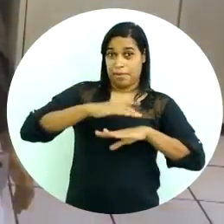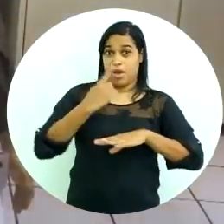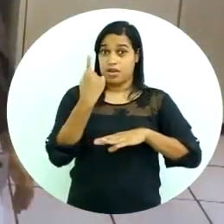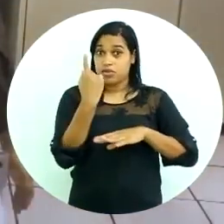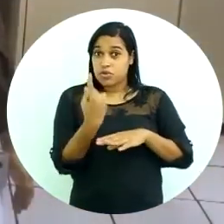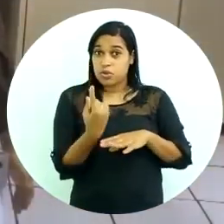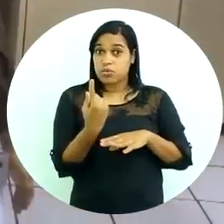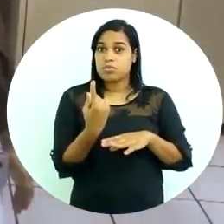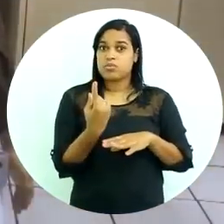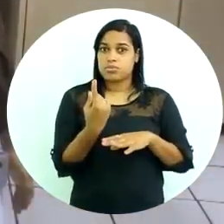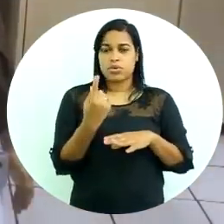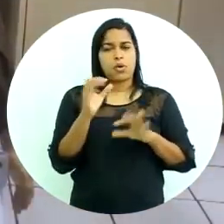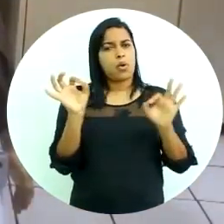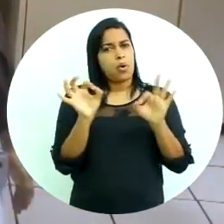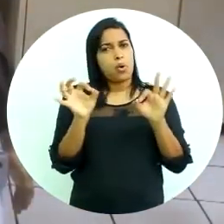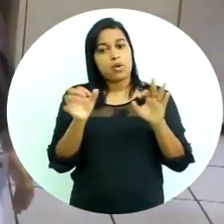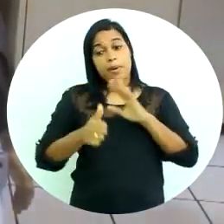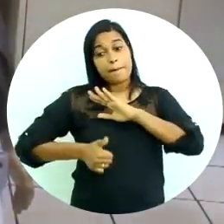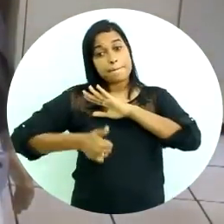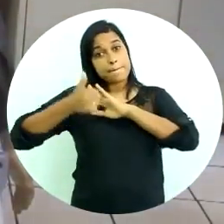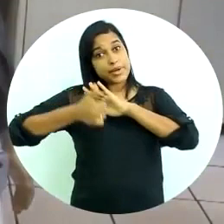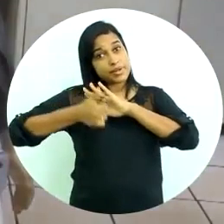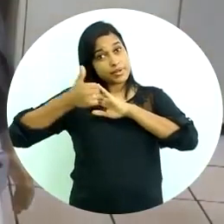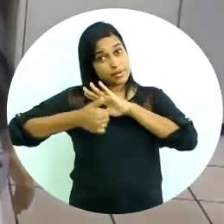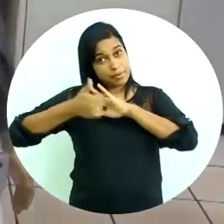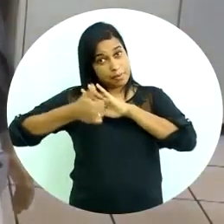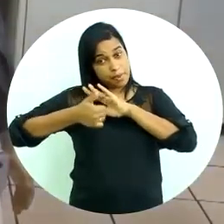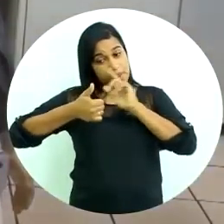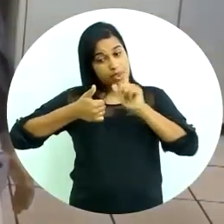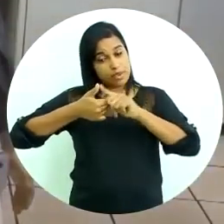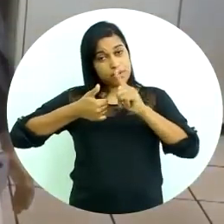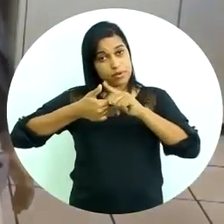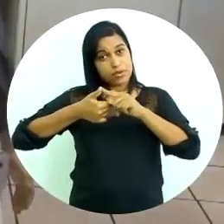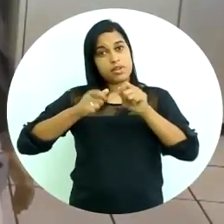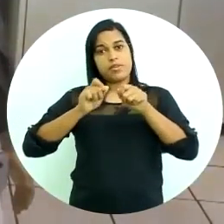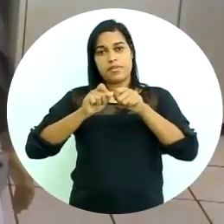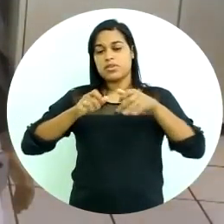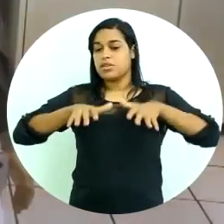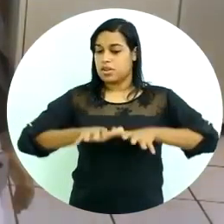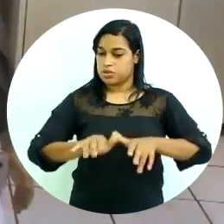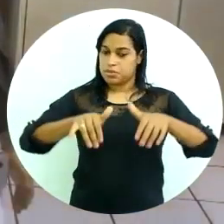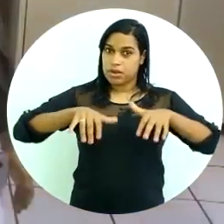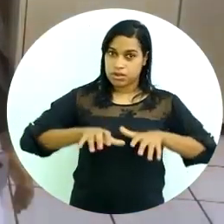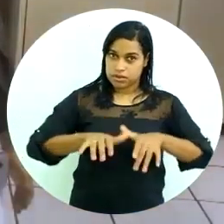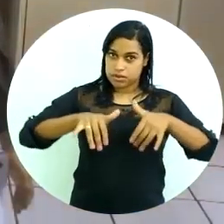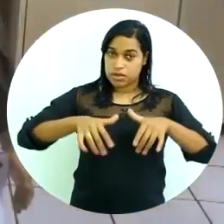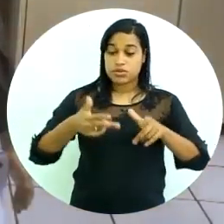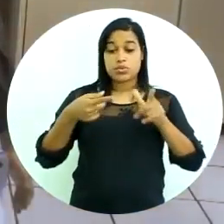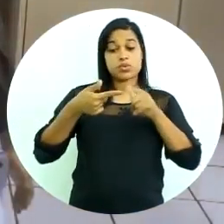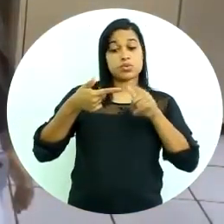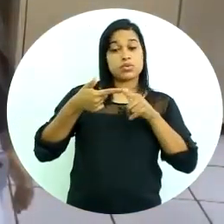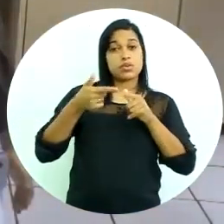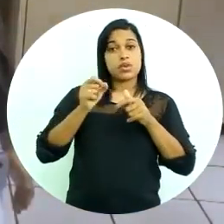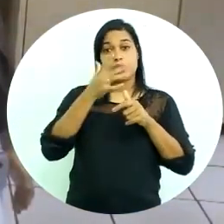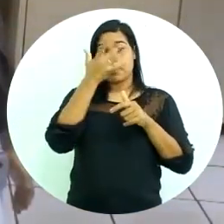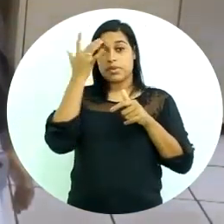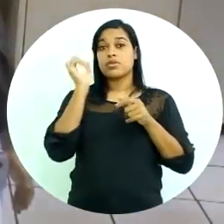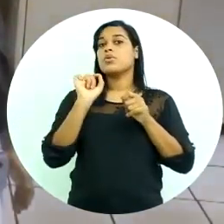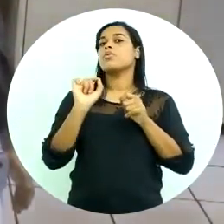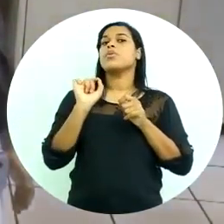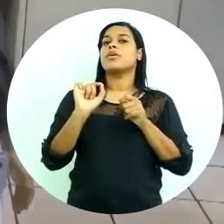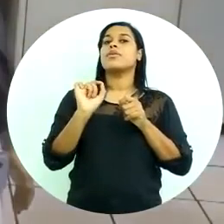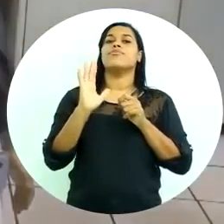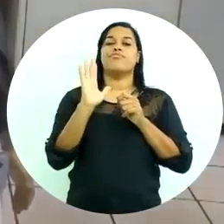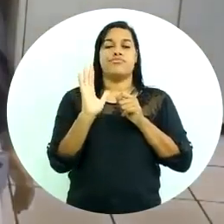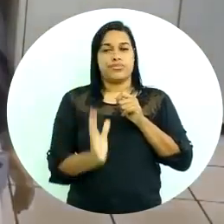socorrista, ótimo. Enquanto o primeiro socorrista, ele vai fazendo as massagens, o segundo socorrista simultaneamente já